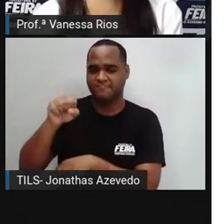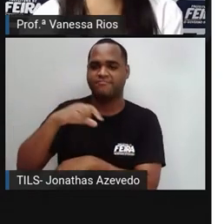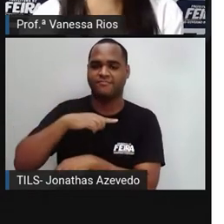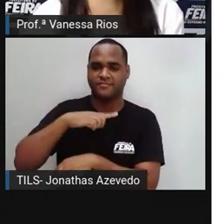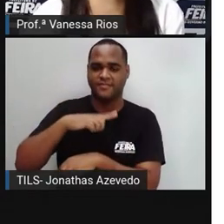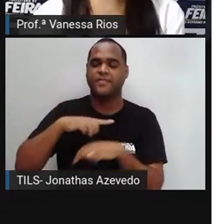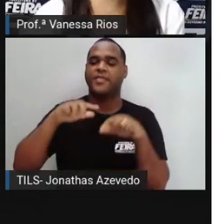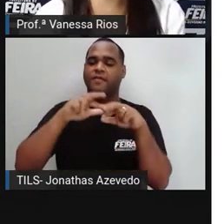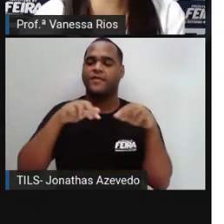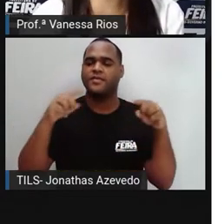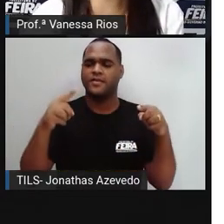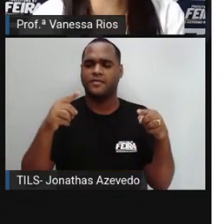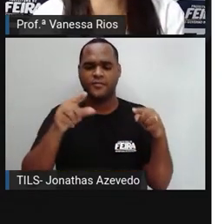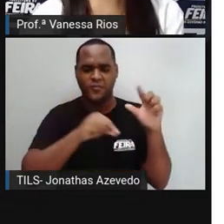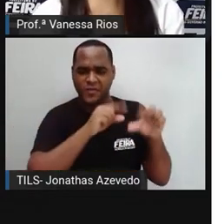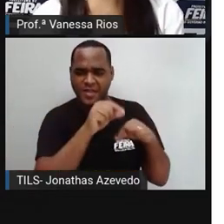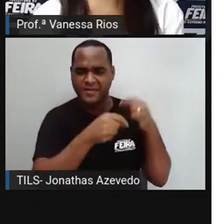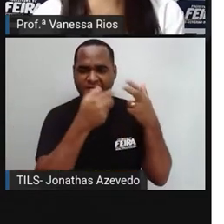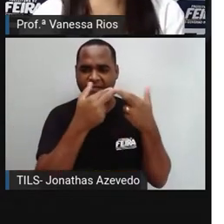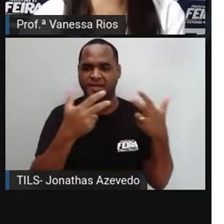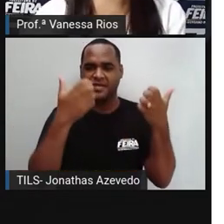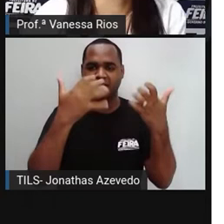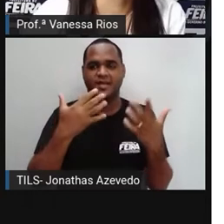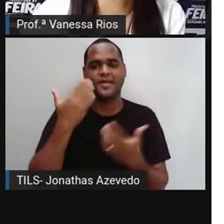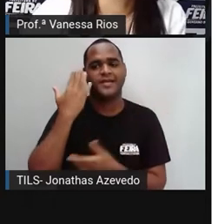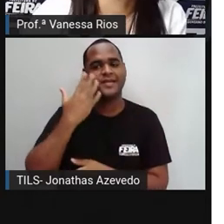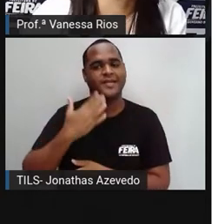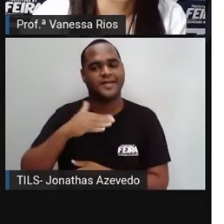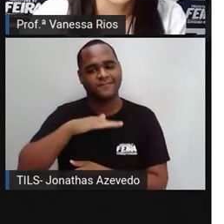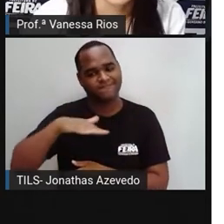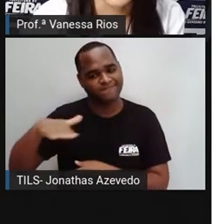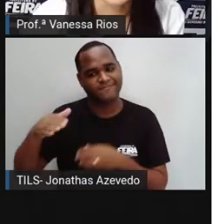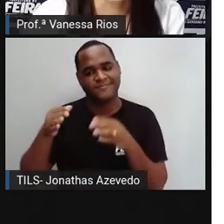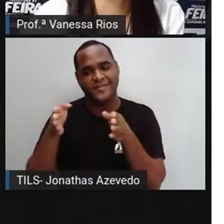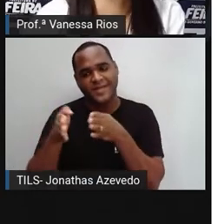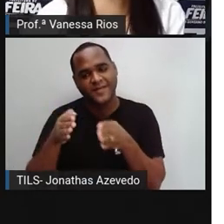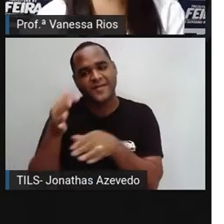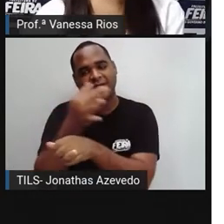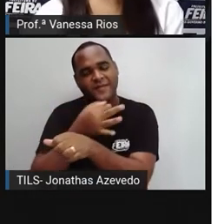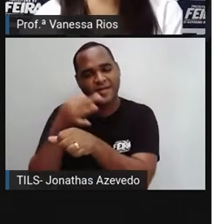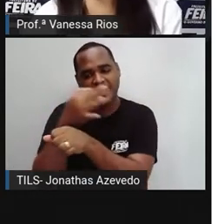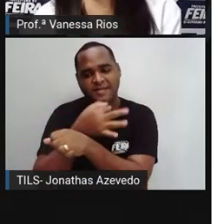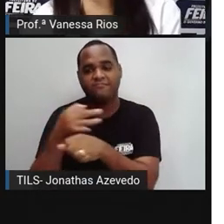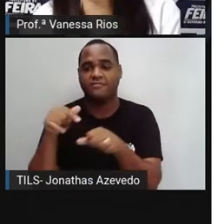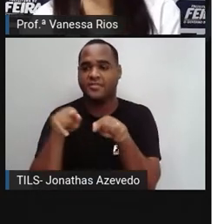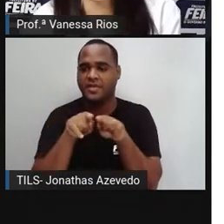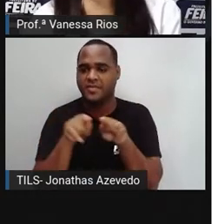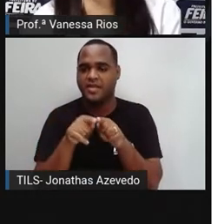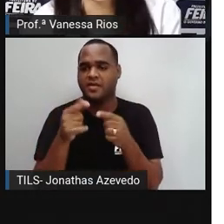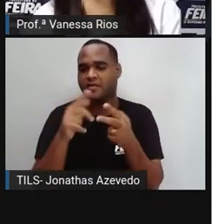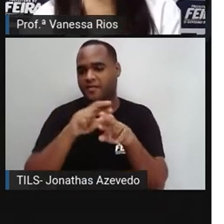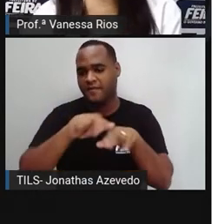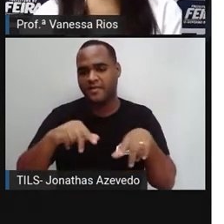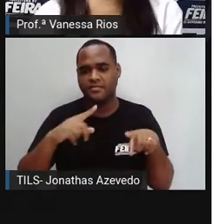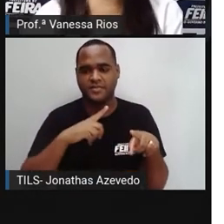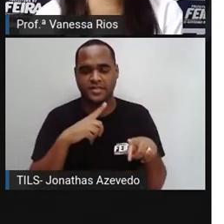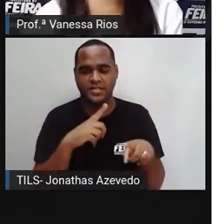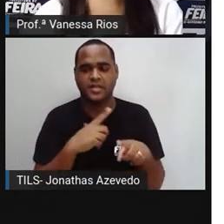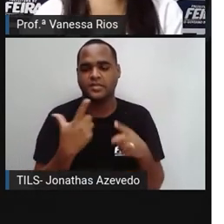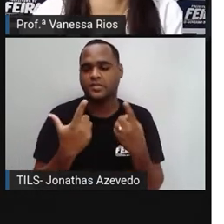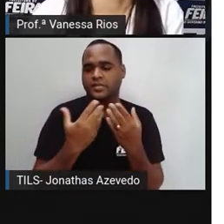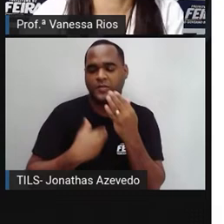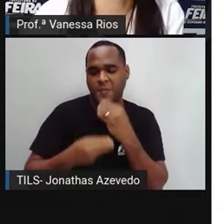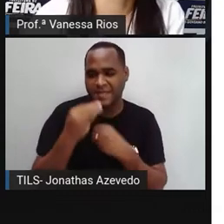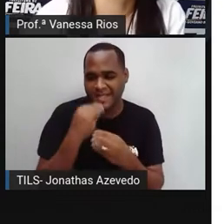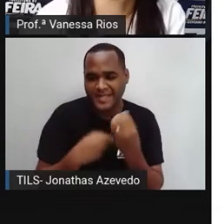Oferece opções de lazer voltadas às crianças durante o período de férias, além de diversificada praça de